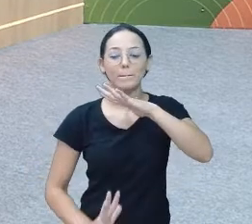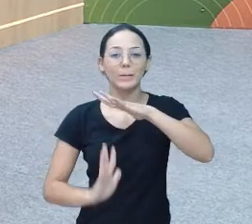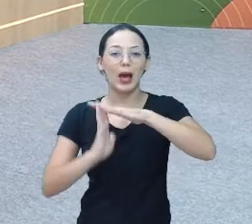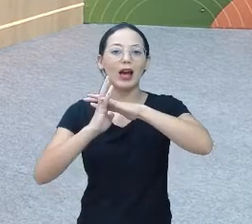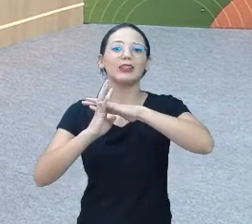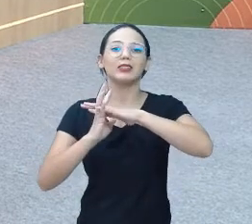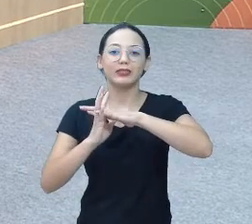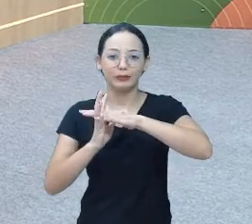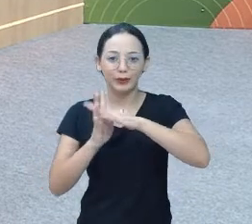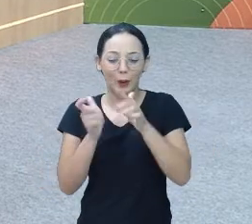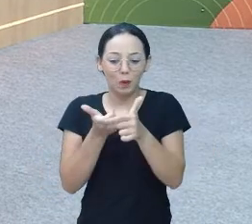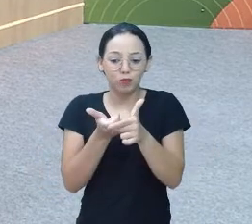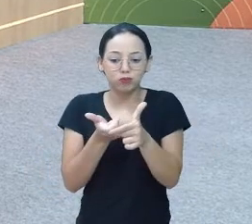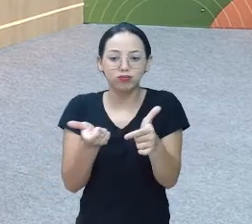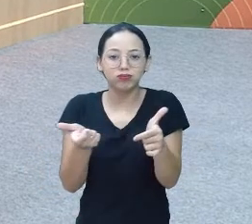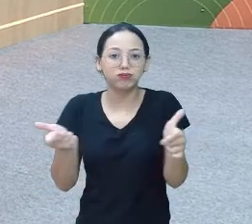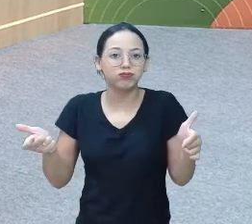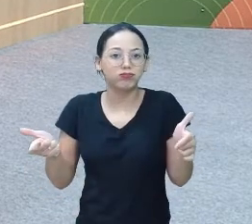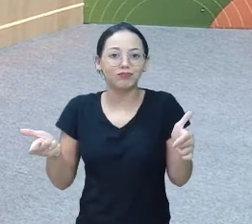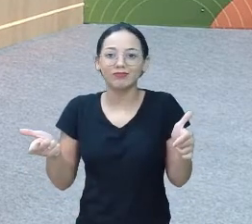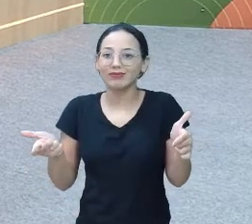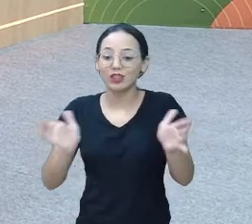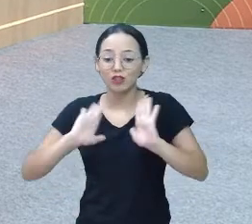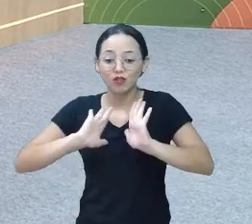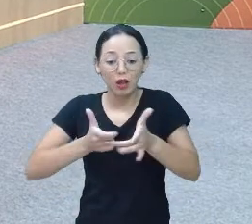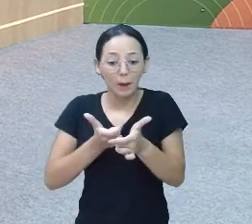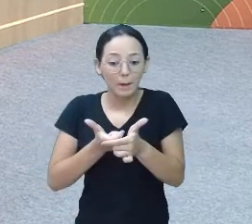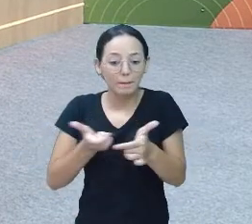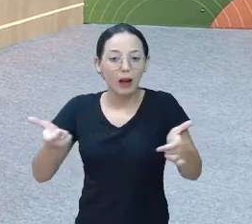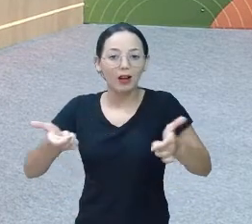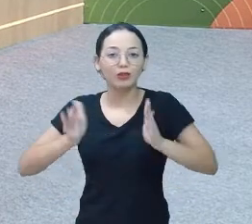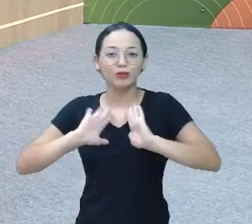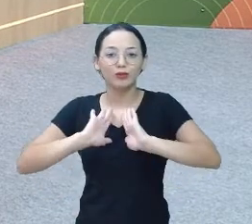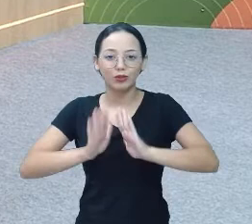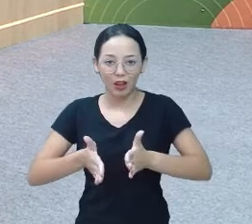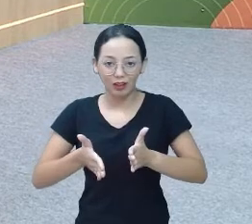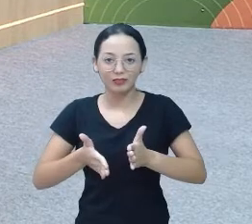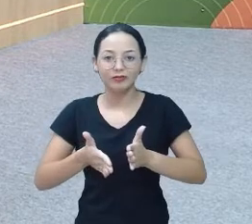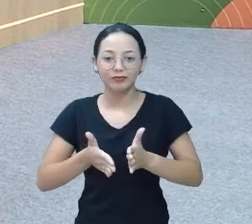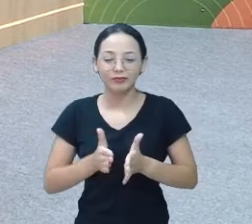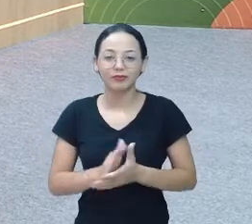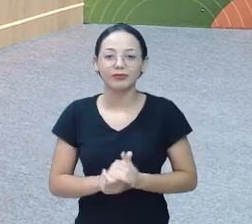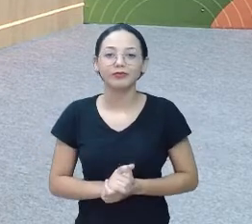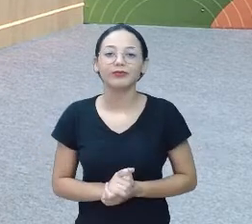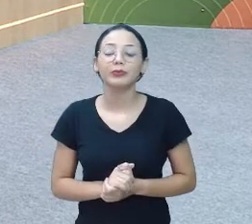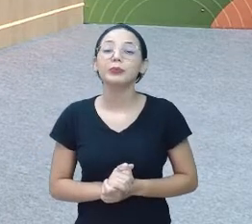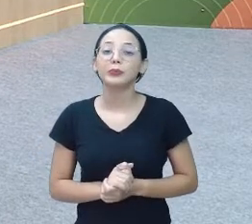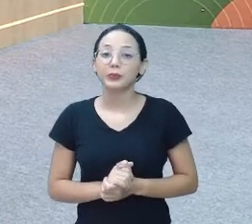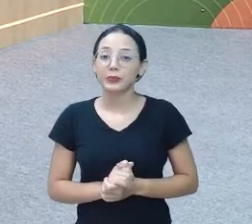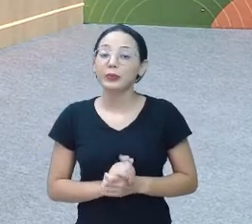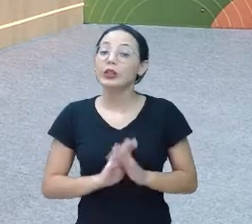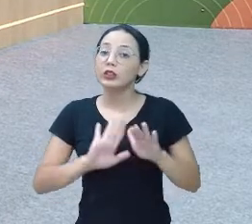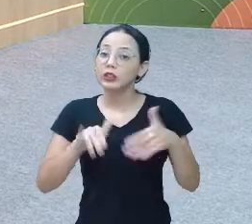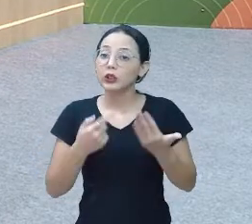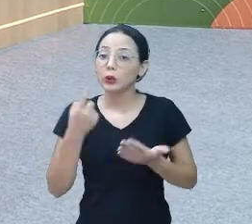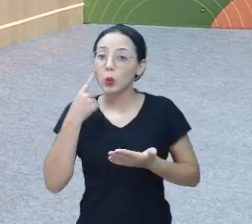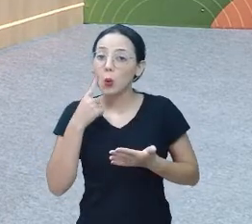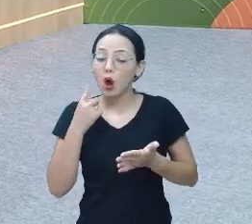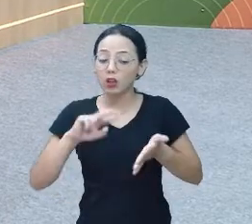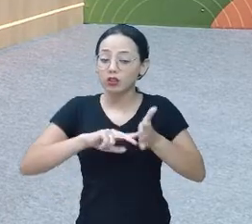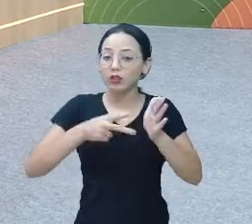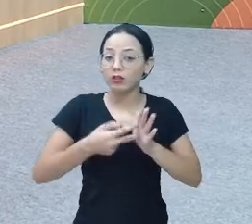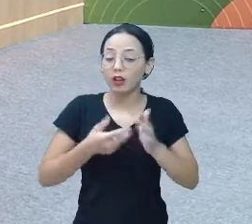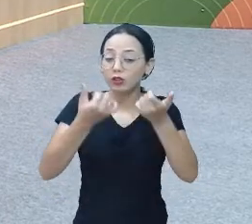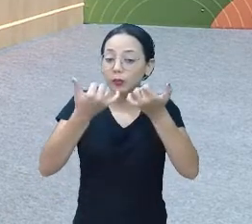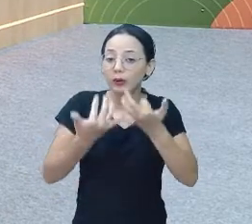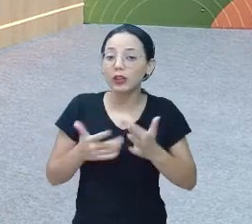de sua expansão, não conseguindo ampliar os seus domínios a partir dali. Então, nesse sentido, é o que nós